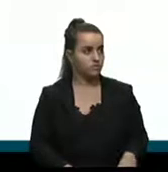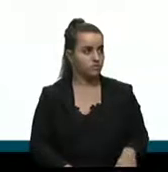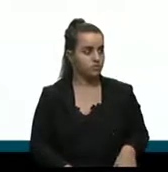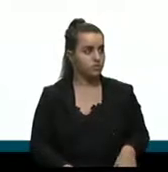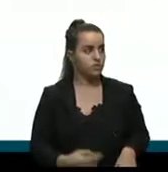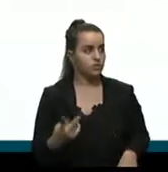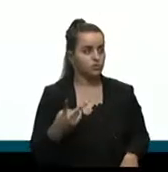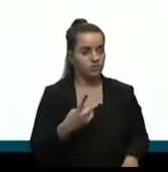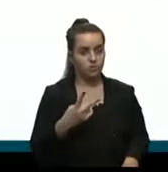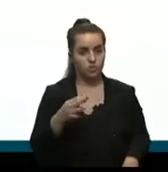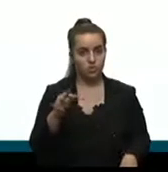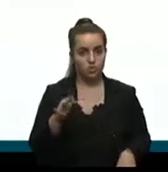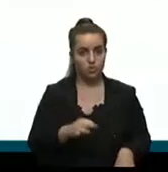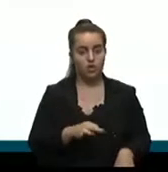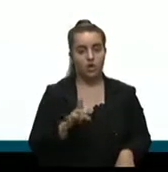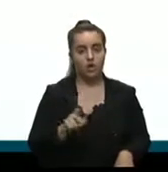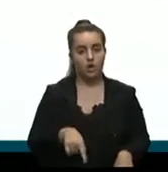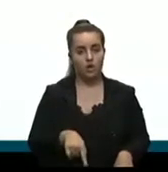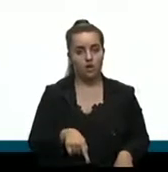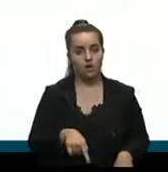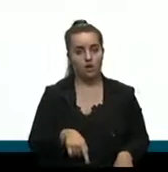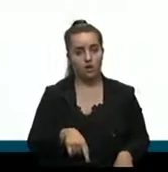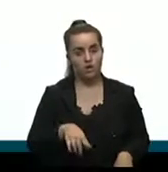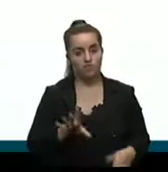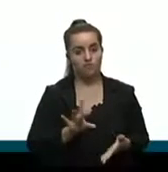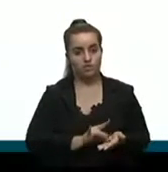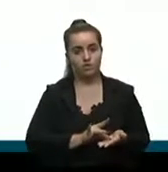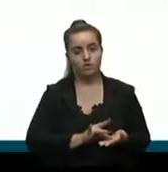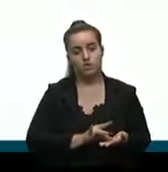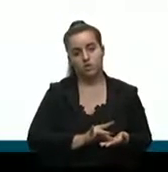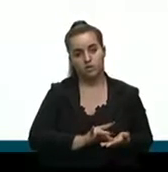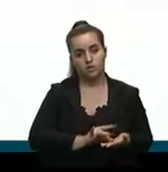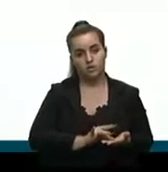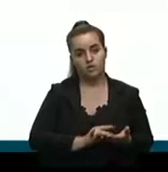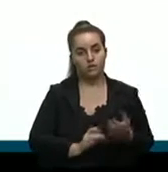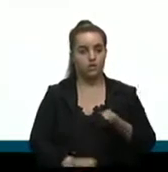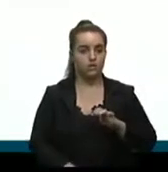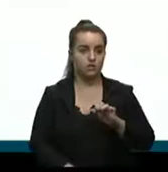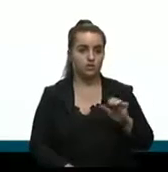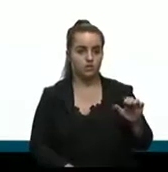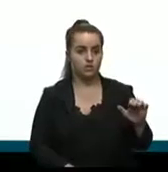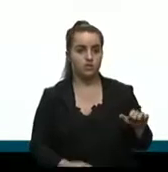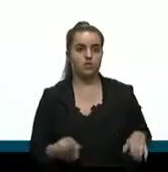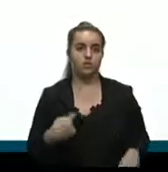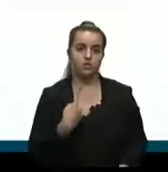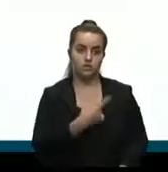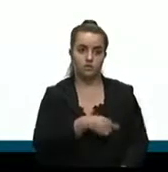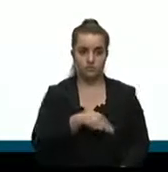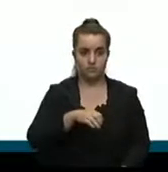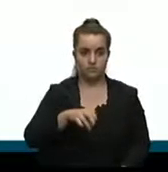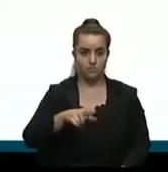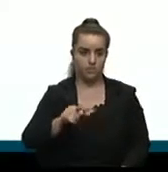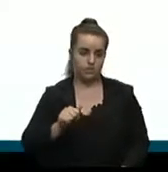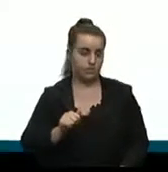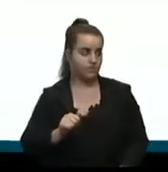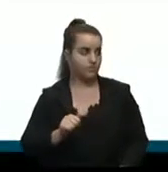E aí os 2% são fixados à esquerda da nossa média.